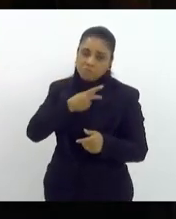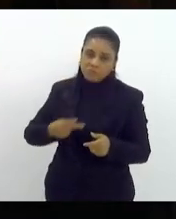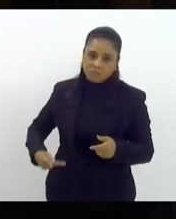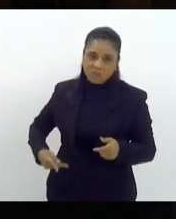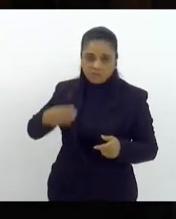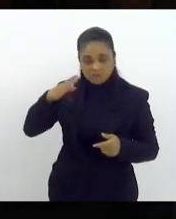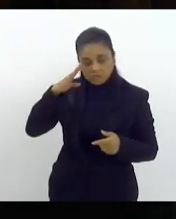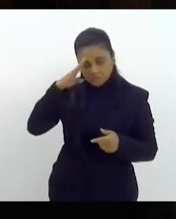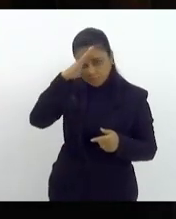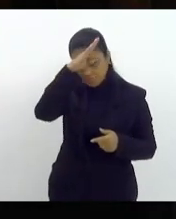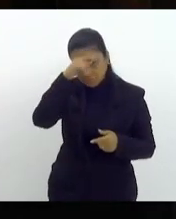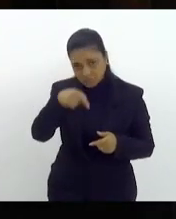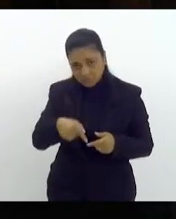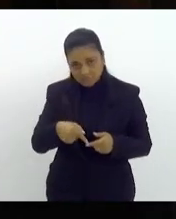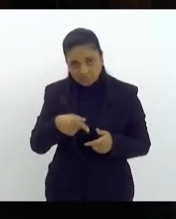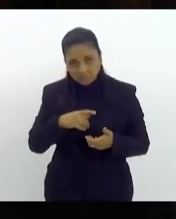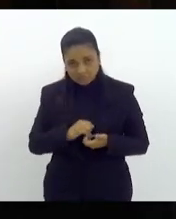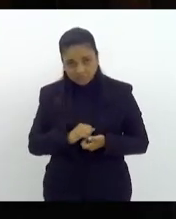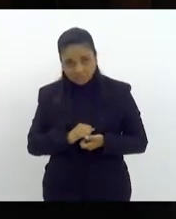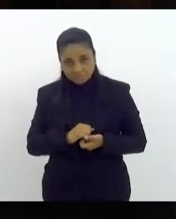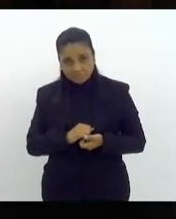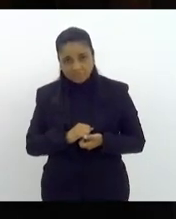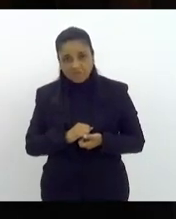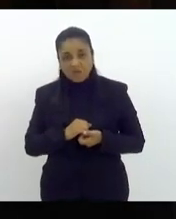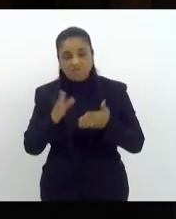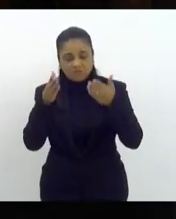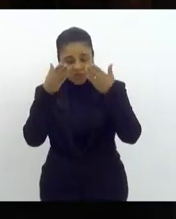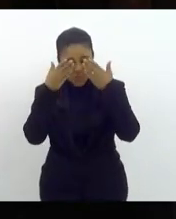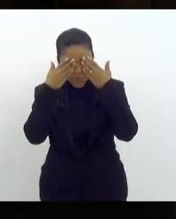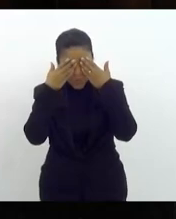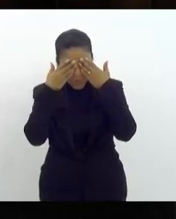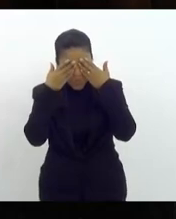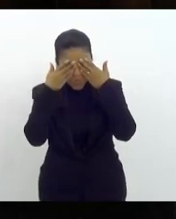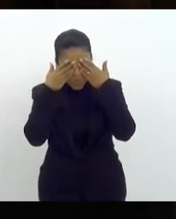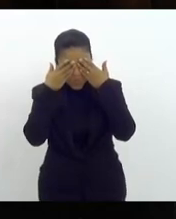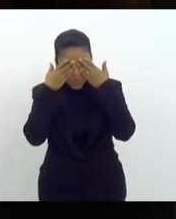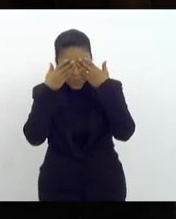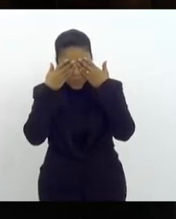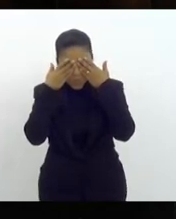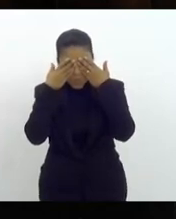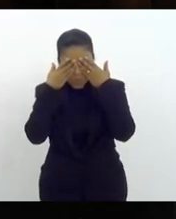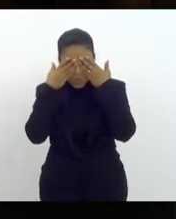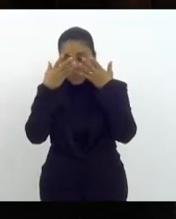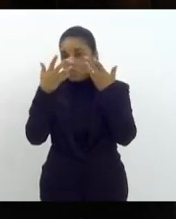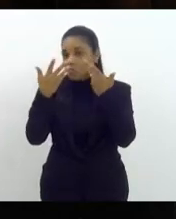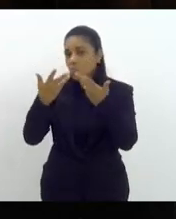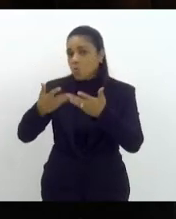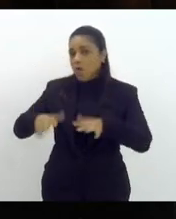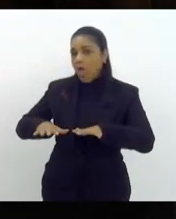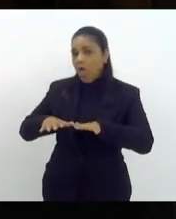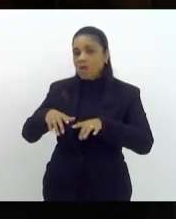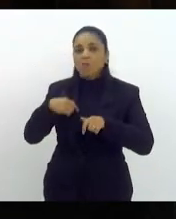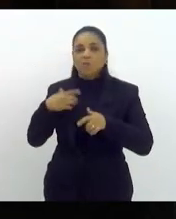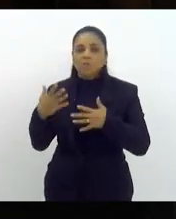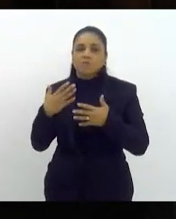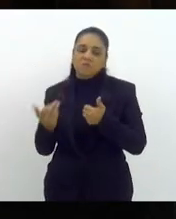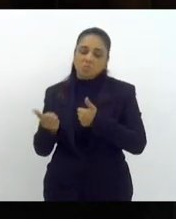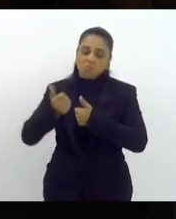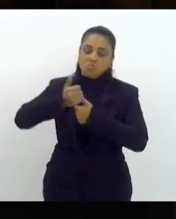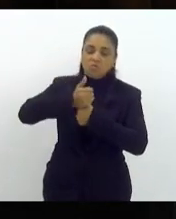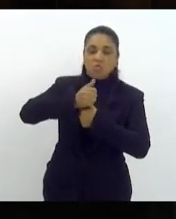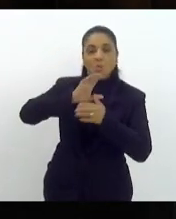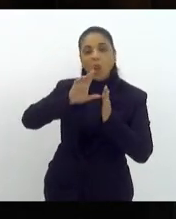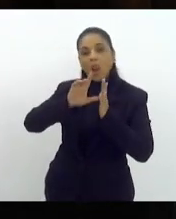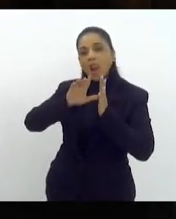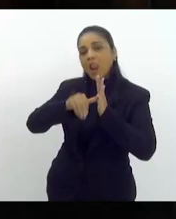né E que fecharam os olhos dizendo Ah eu prefiro botar um ladrão do